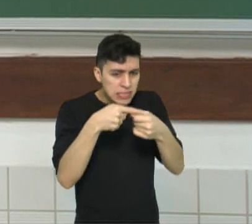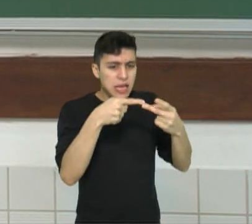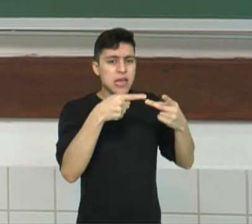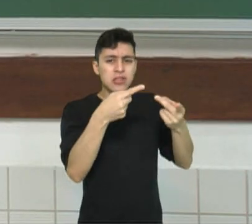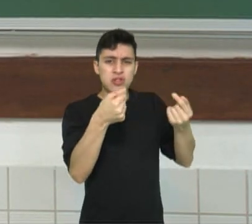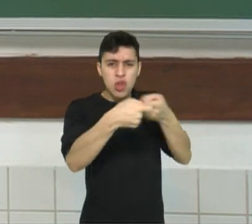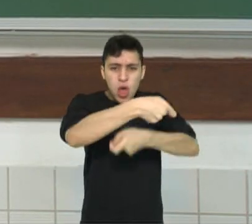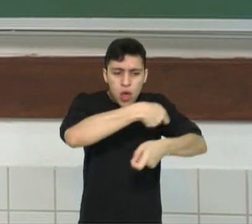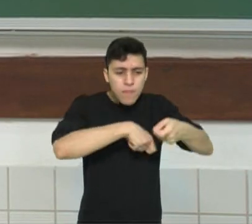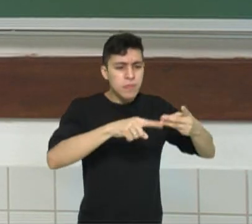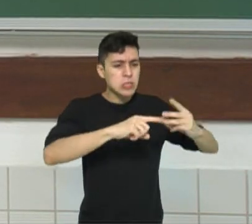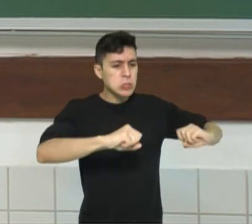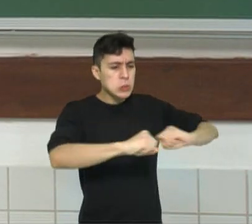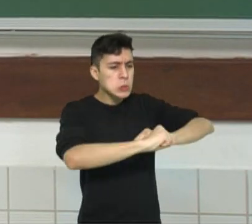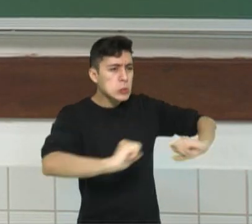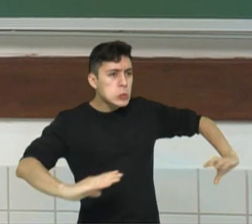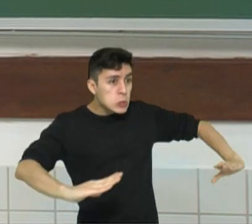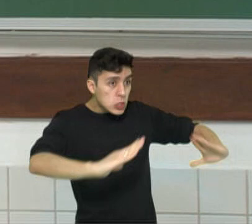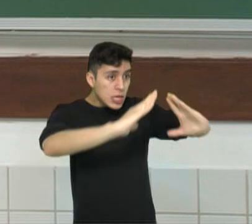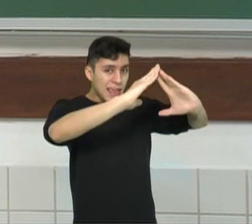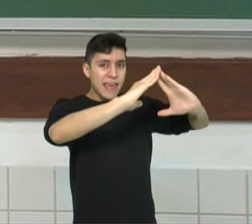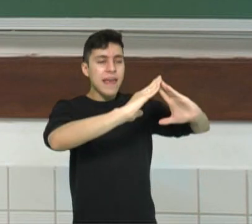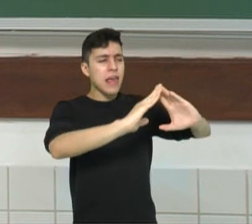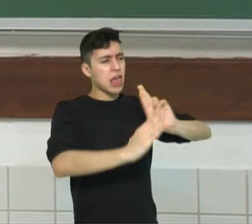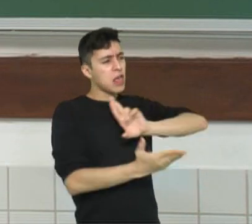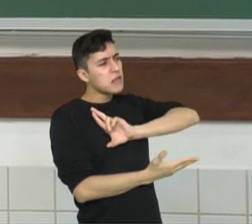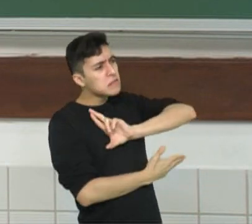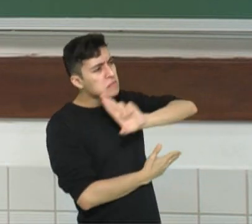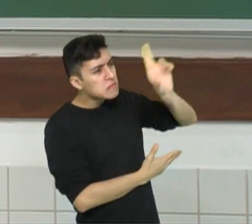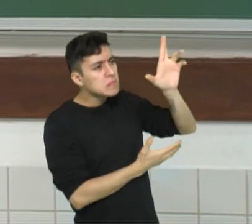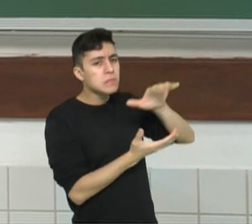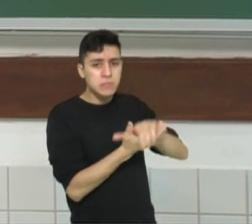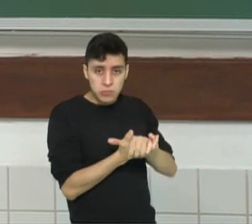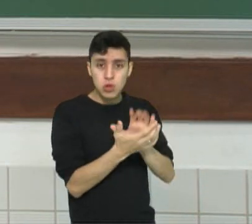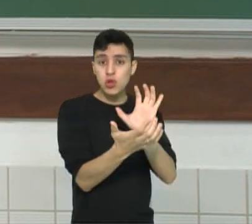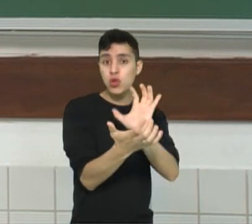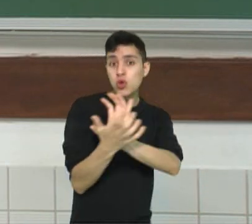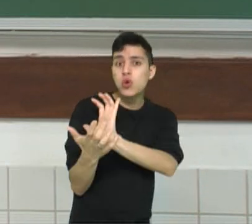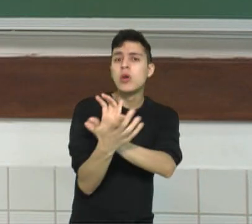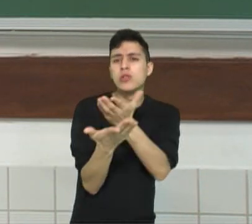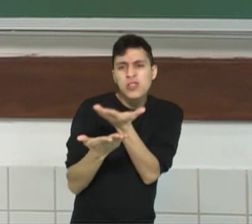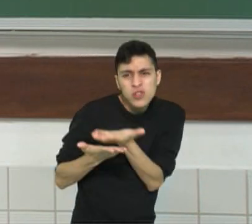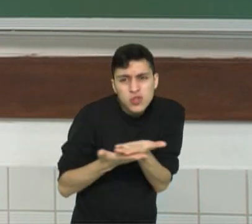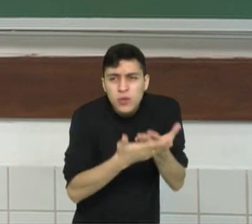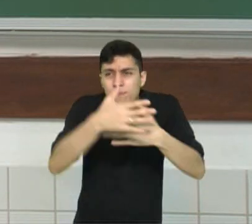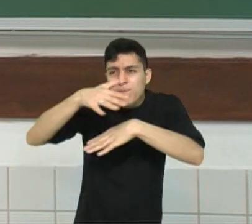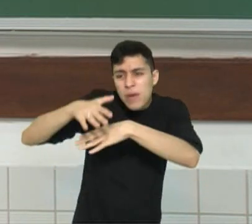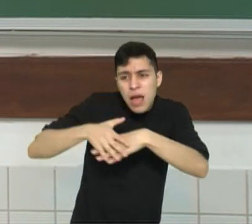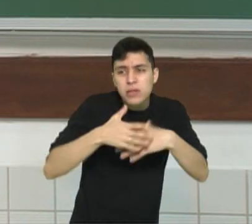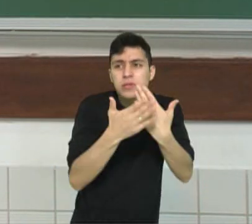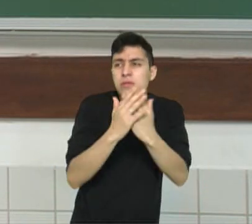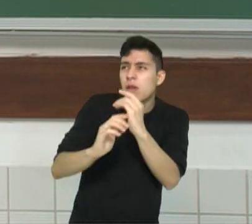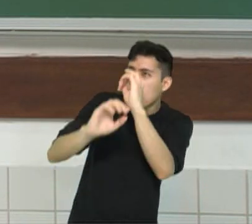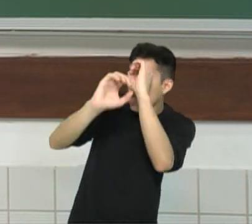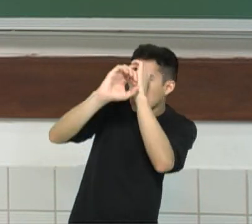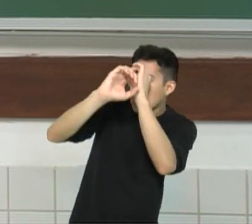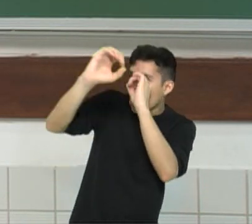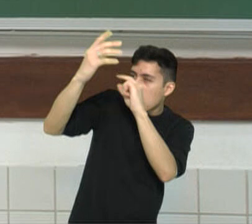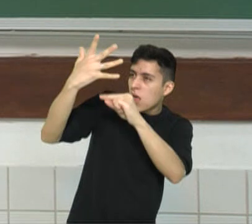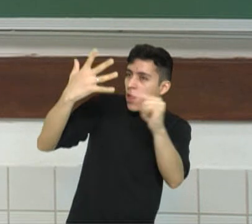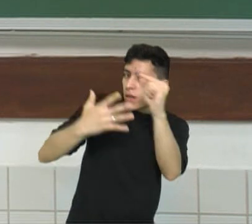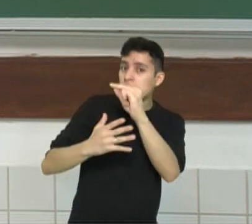construções religiosas, organizações de estudos matemáticos, astronômicos.